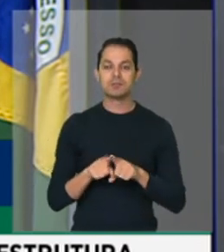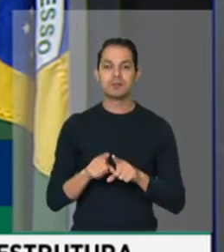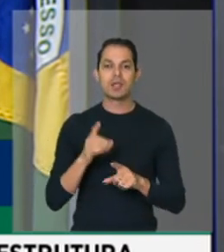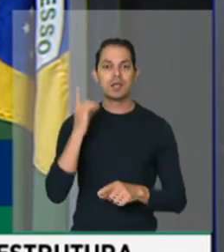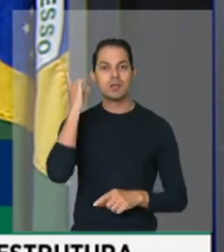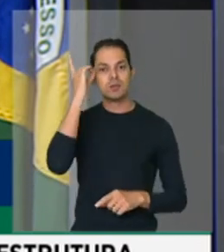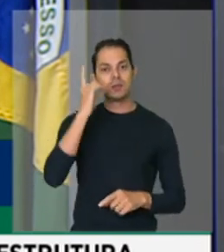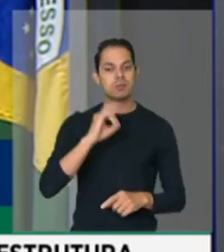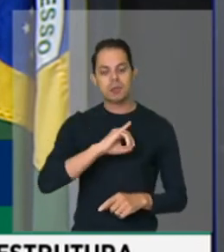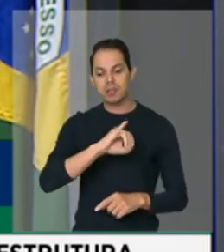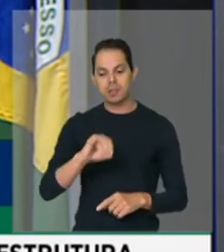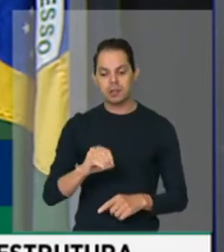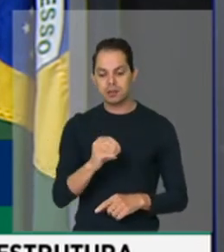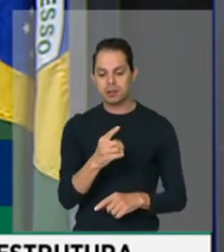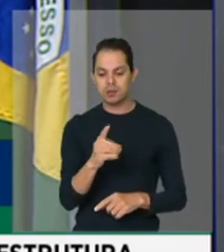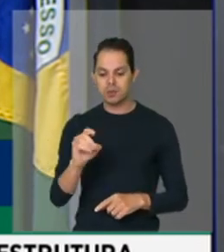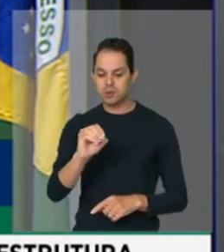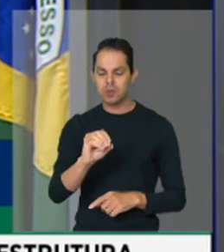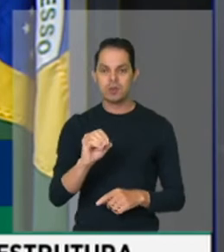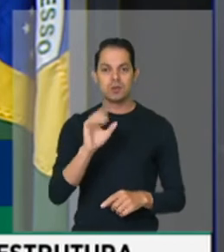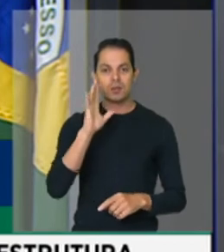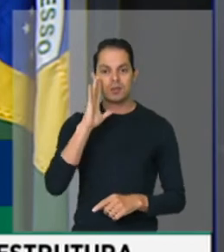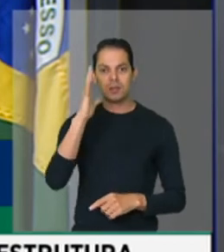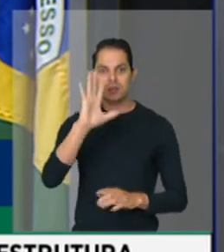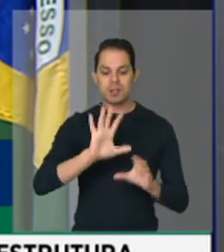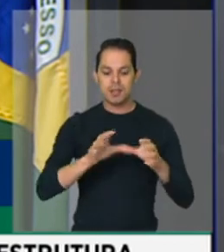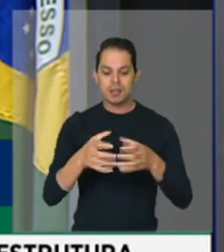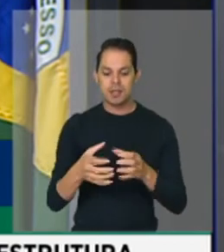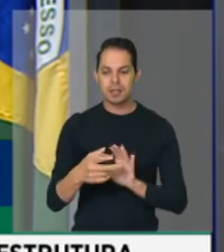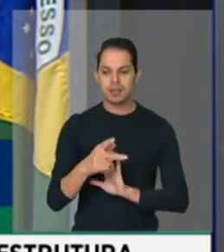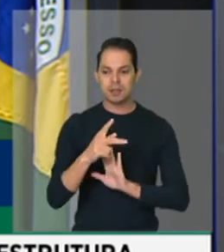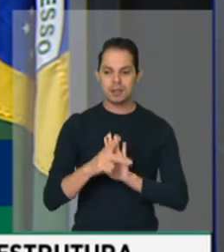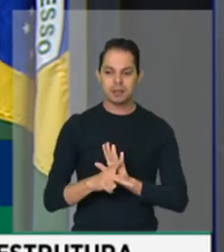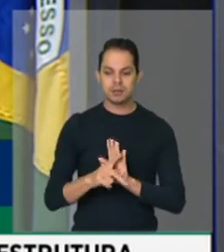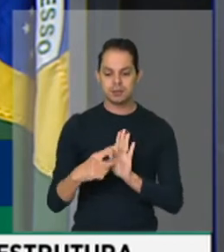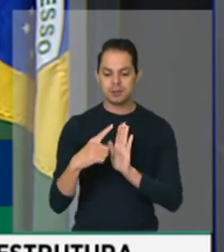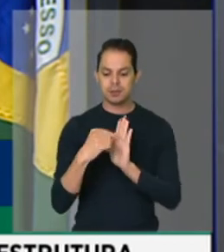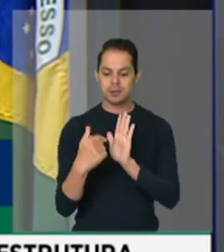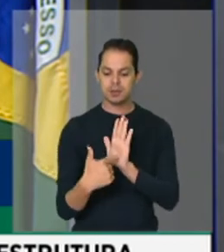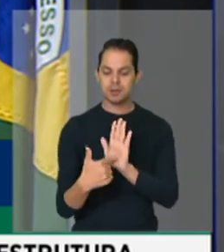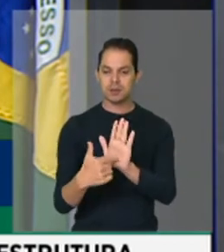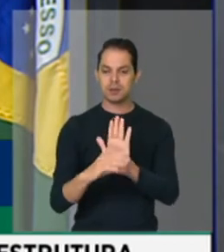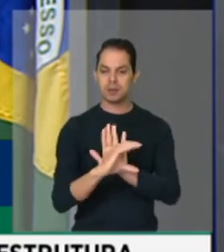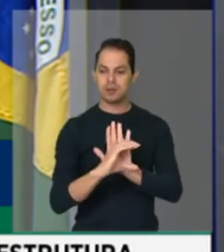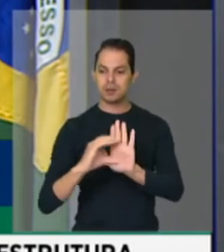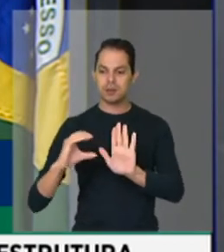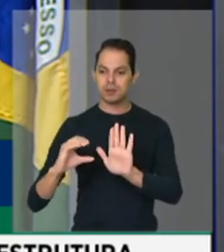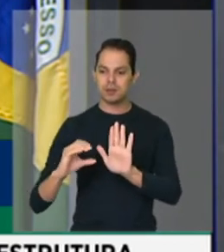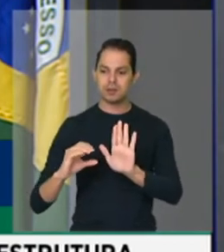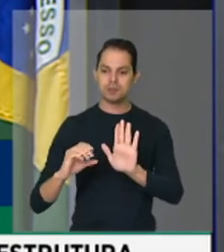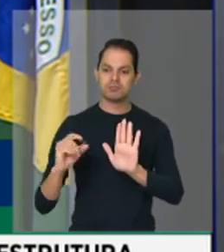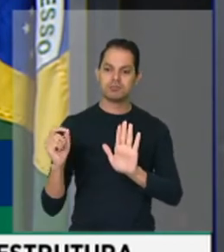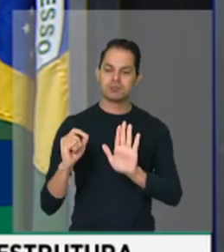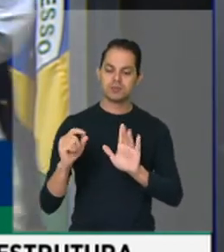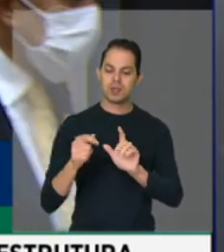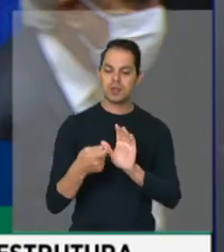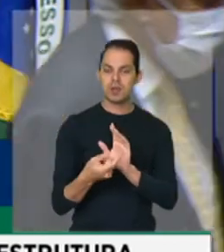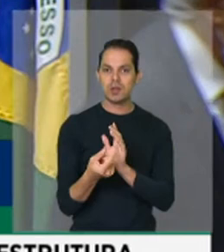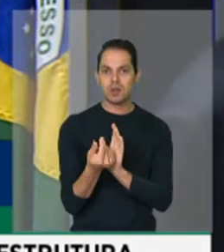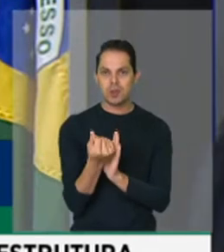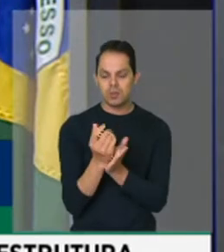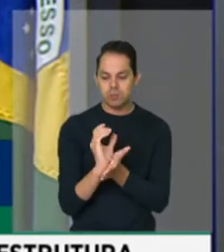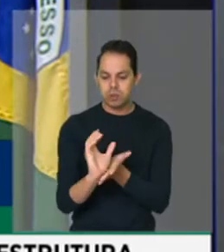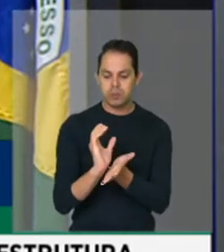Maia quando decidiu, do conjunto desse projeto, destacar este capítulo, o capítulo de investimentos,